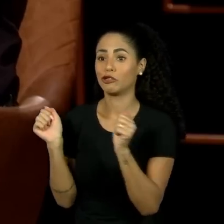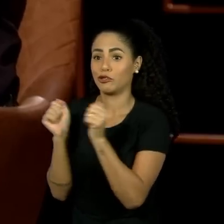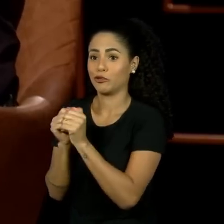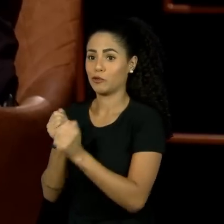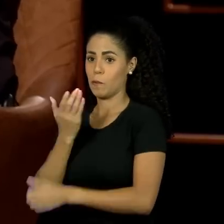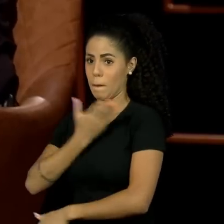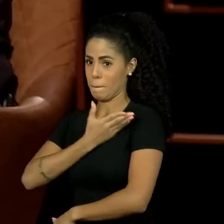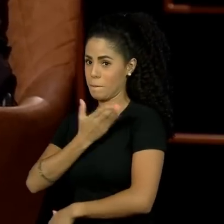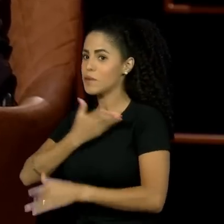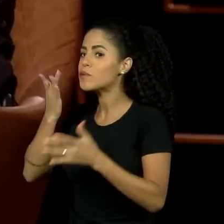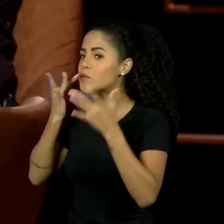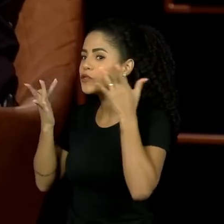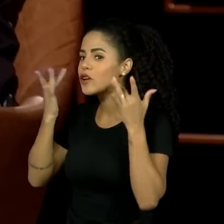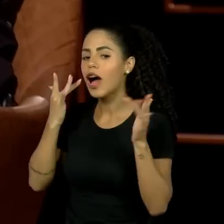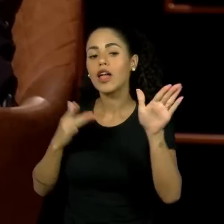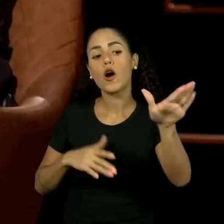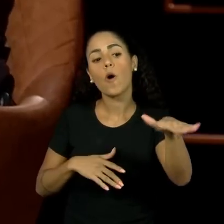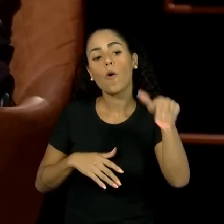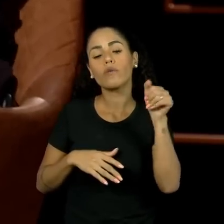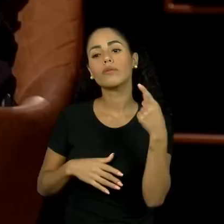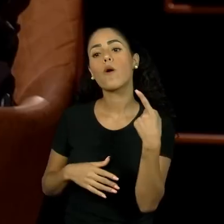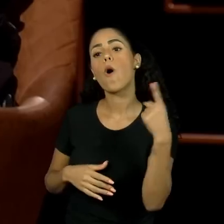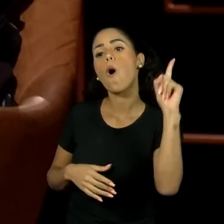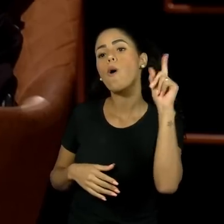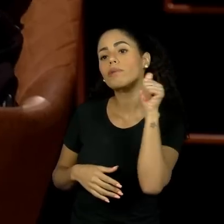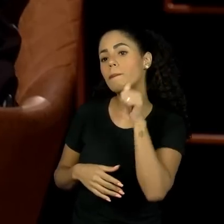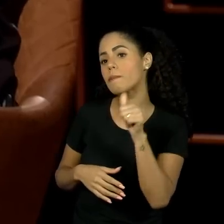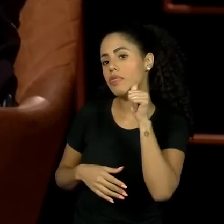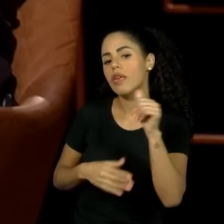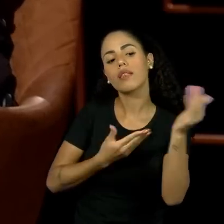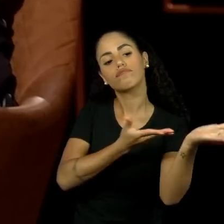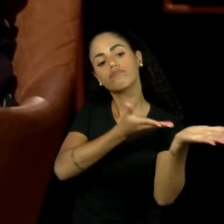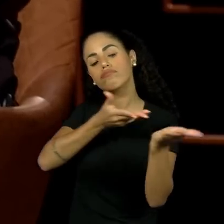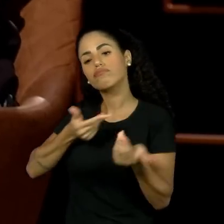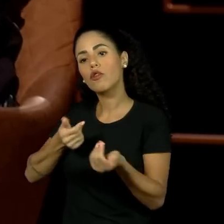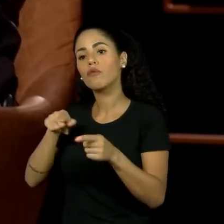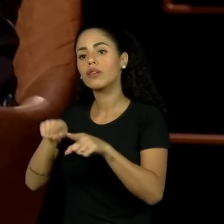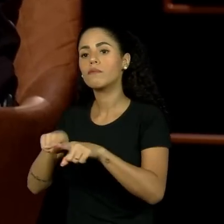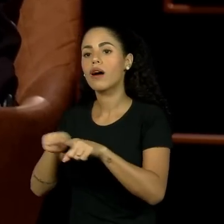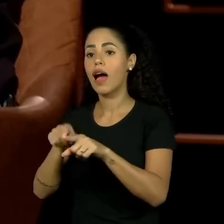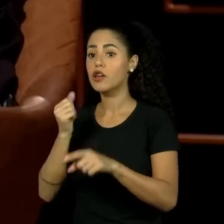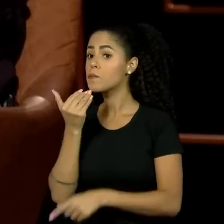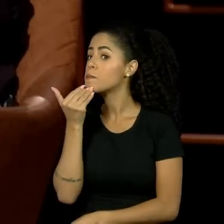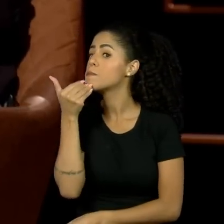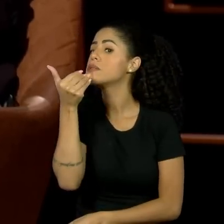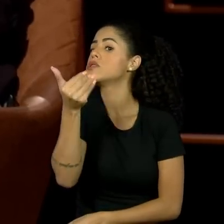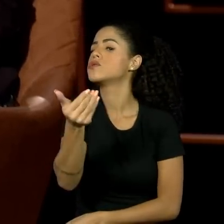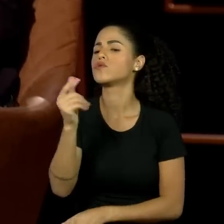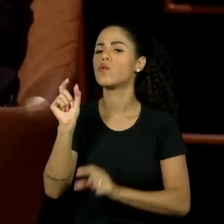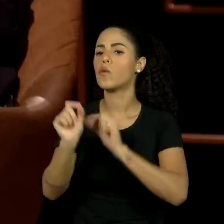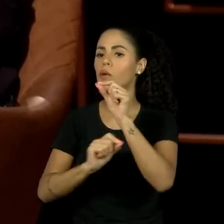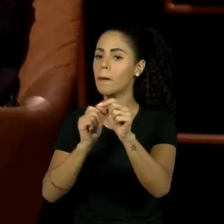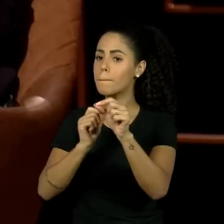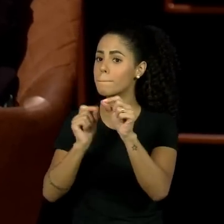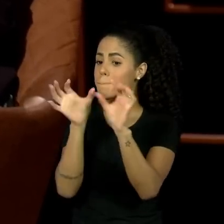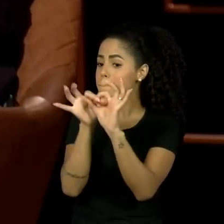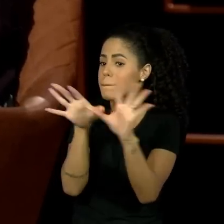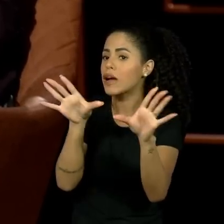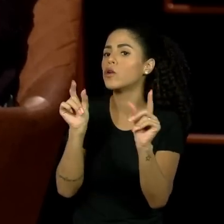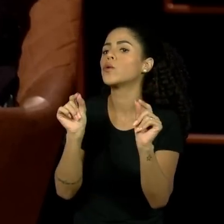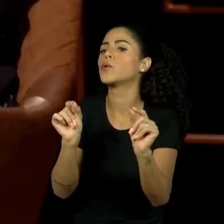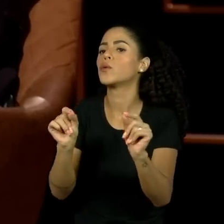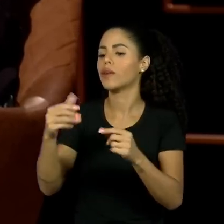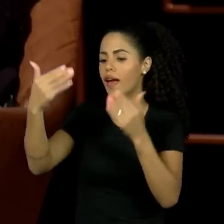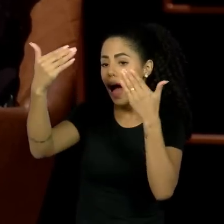teatro, chamamos uma outra menina que a gente achou que era bacana e a gente pediu autorização para ela que a nossa prova